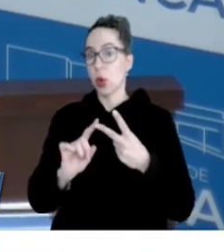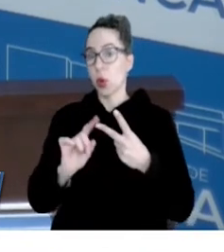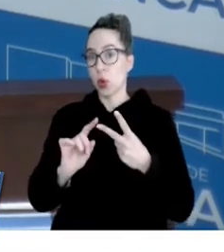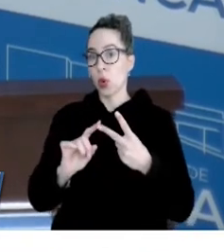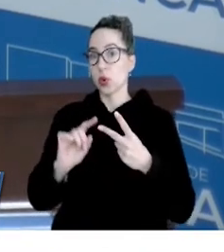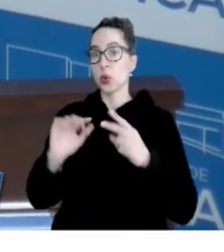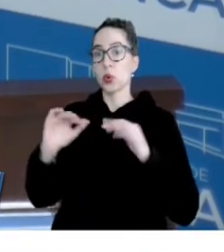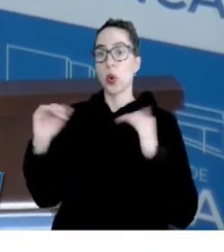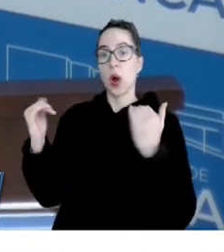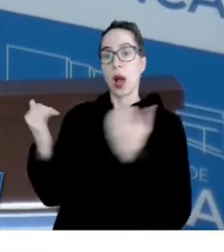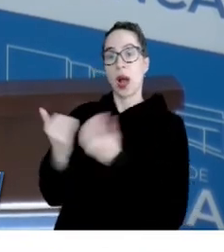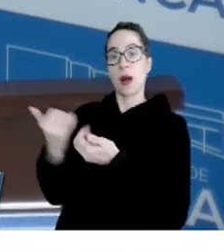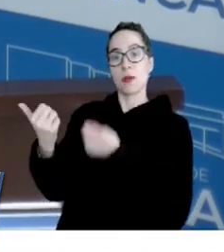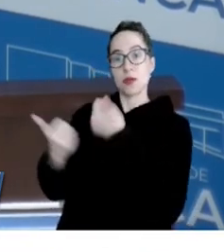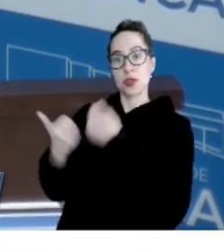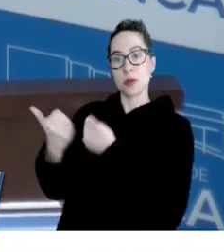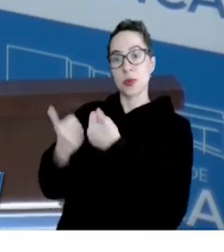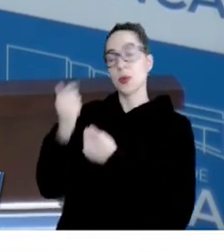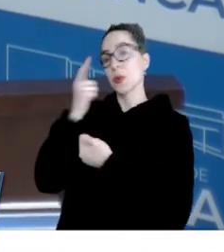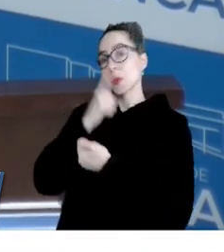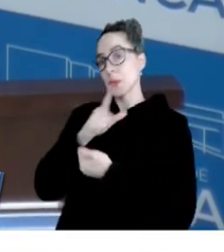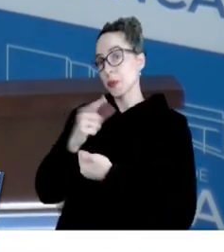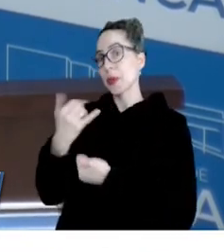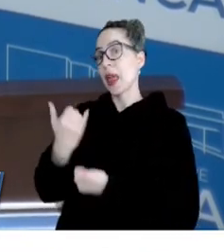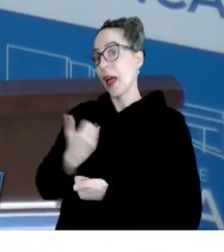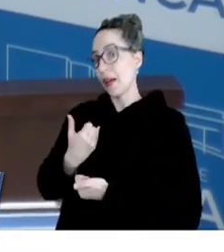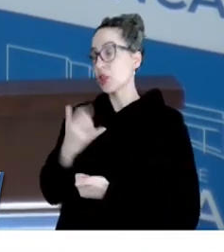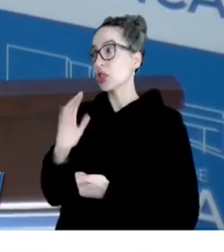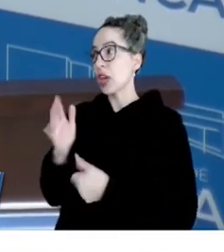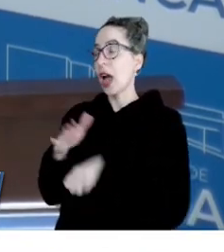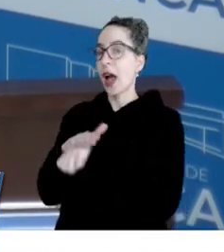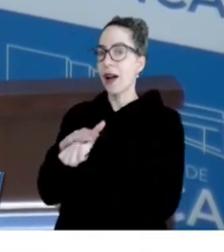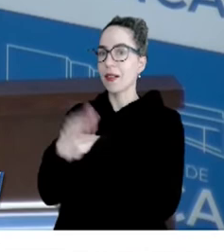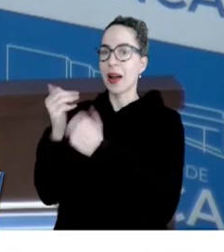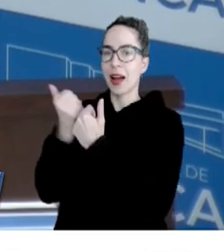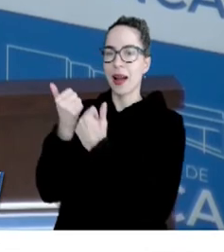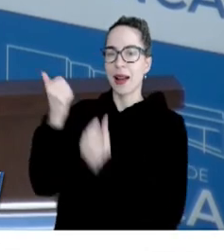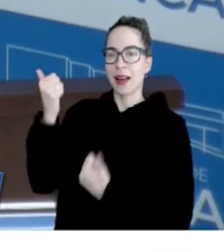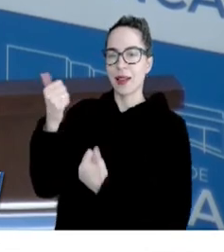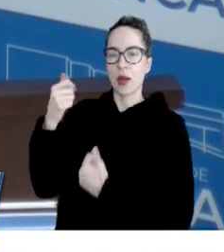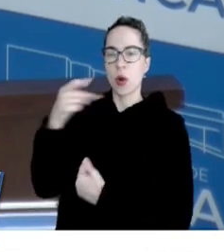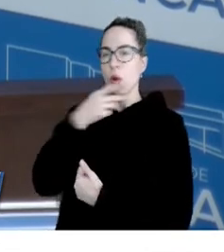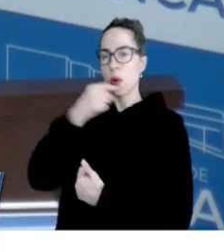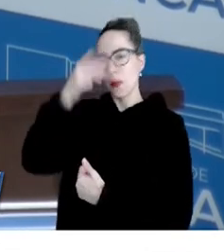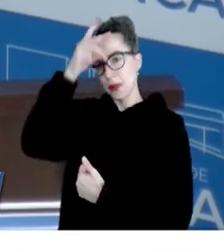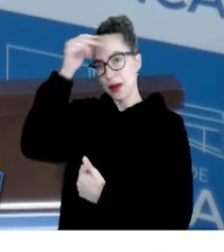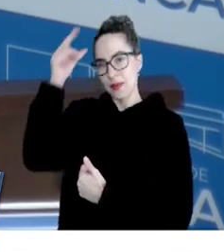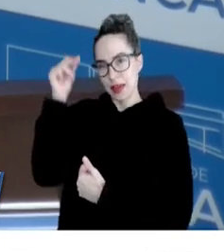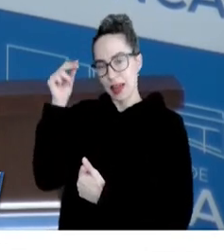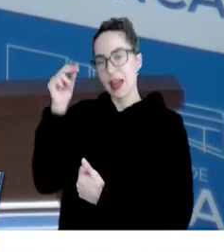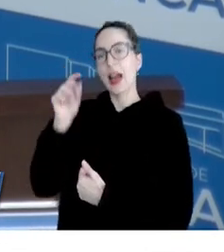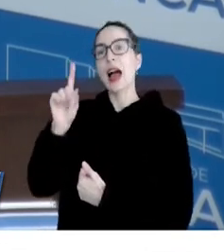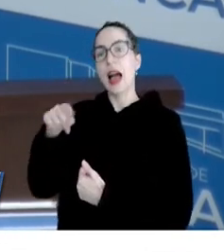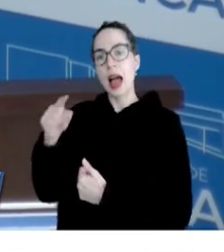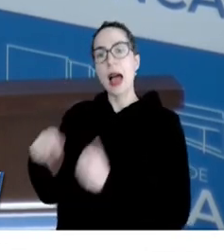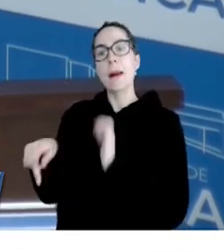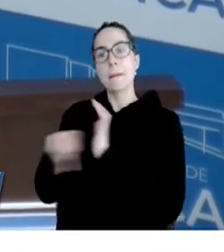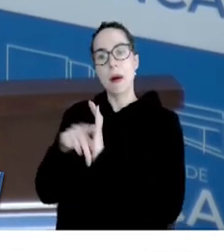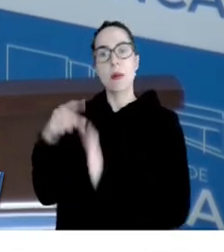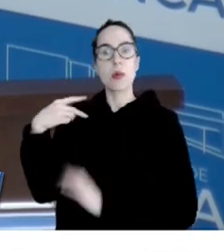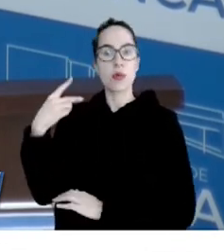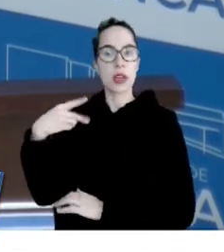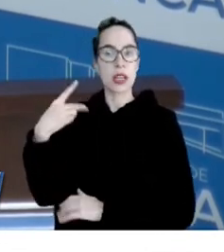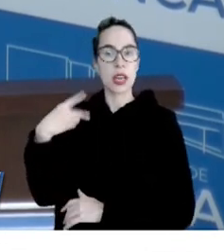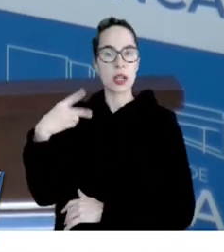a notícia também, tive conversando com a assessoria do prefeito, também de autoria do vereador